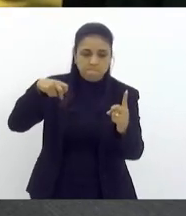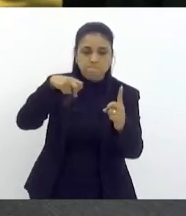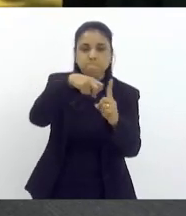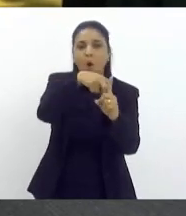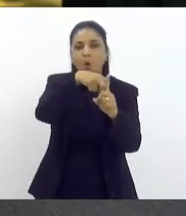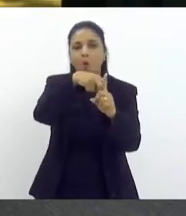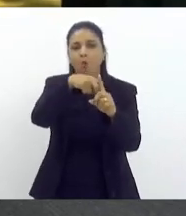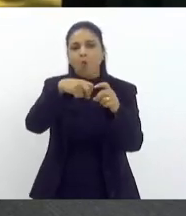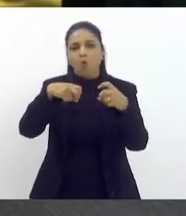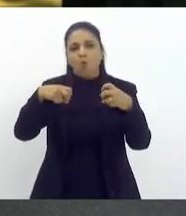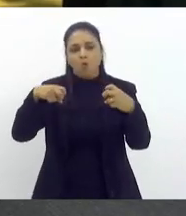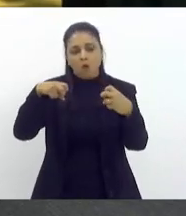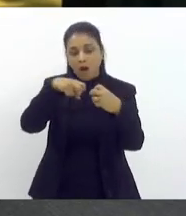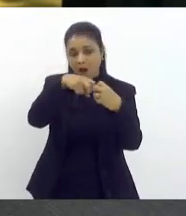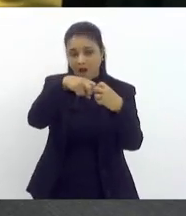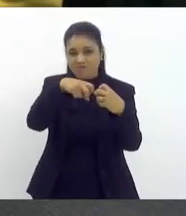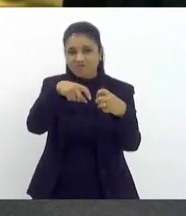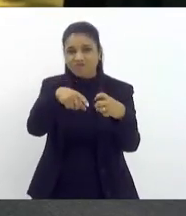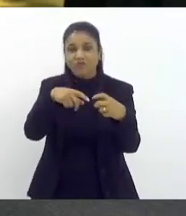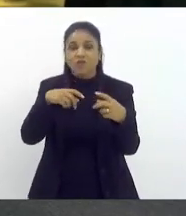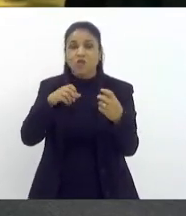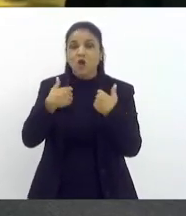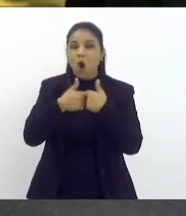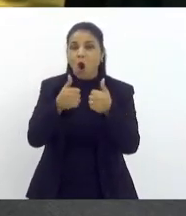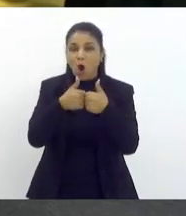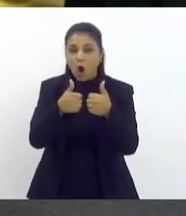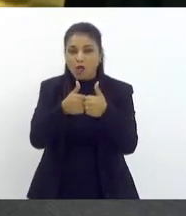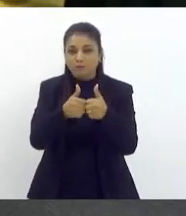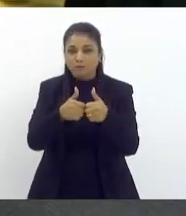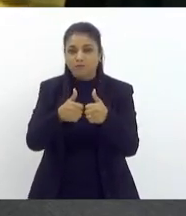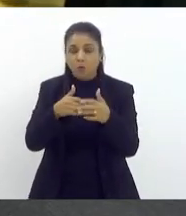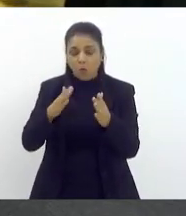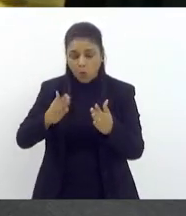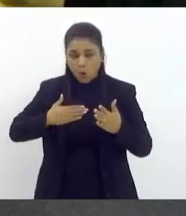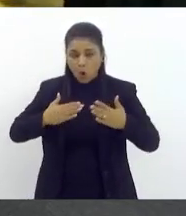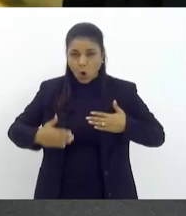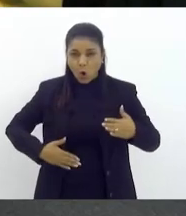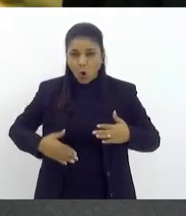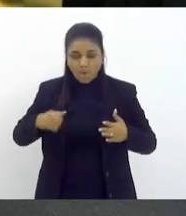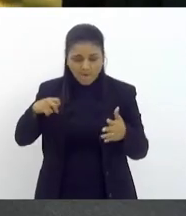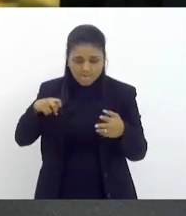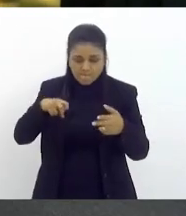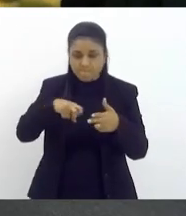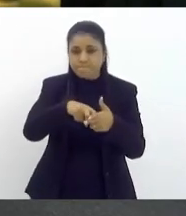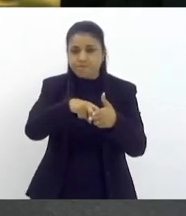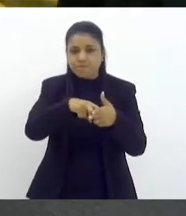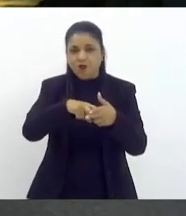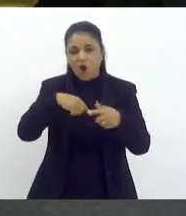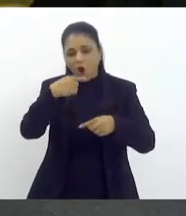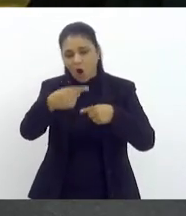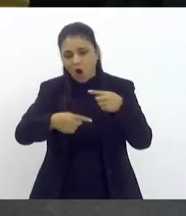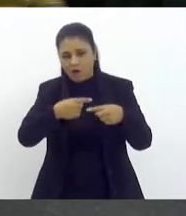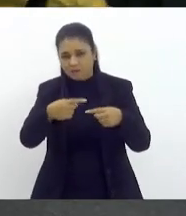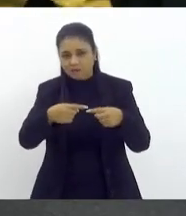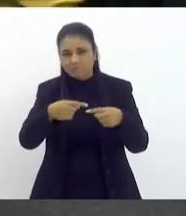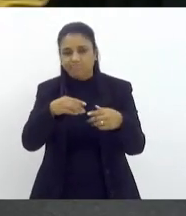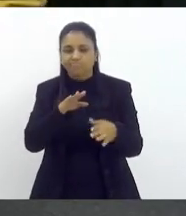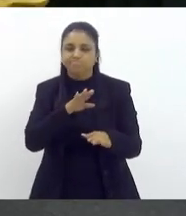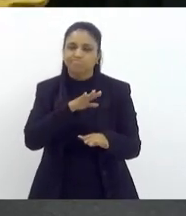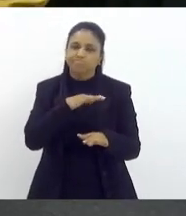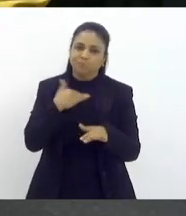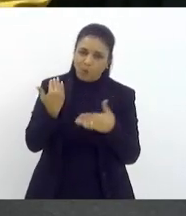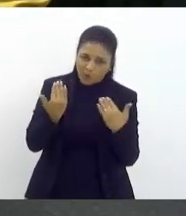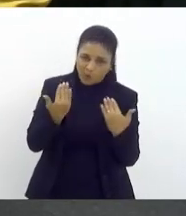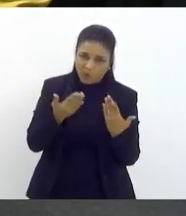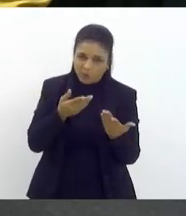ela ficou com o corpo prensado na roda do veículo e não resistiu aos ferimentos e morreu no local o